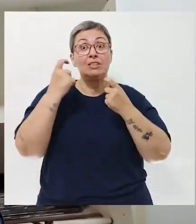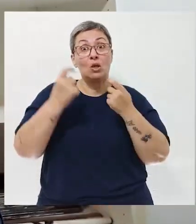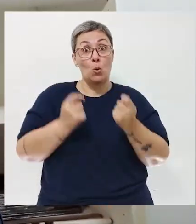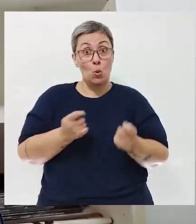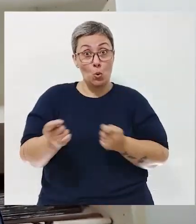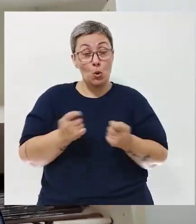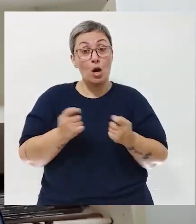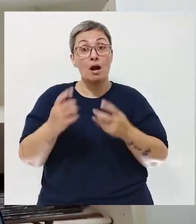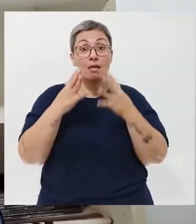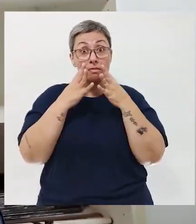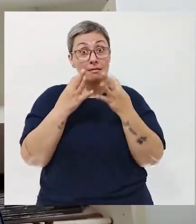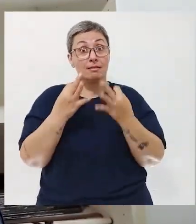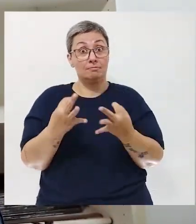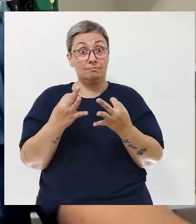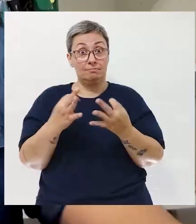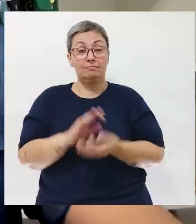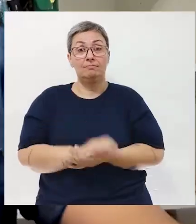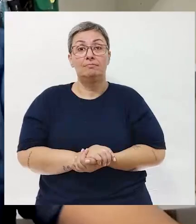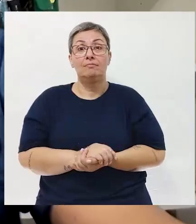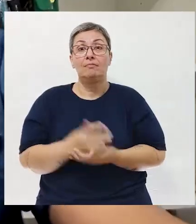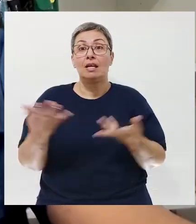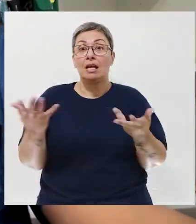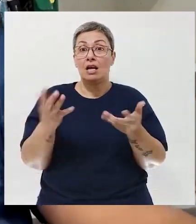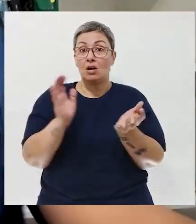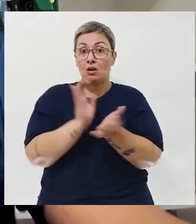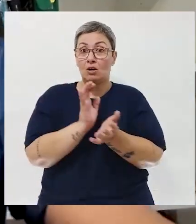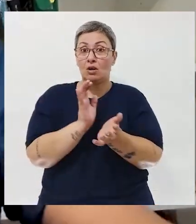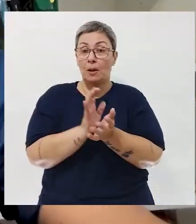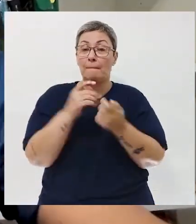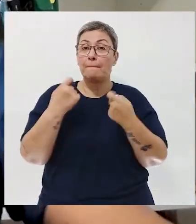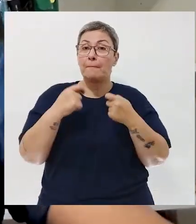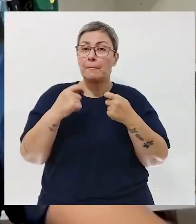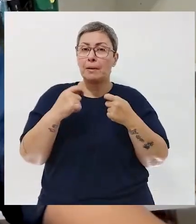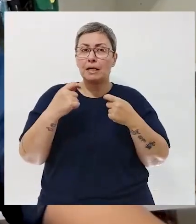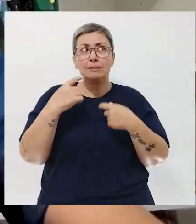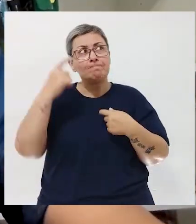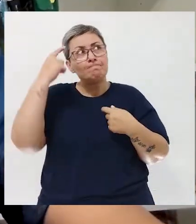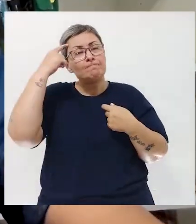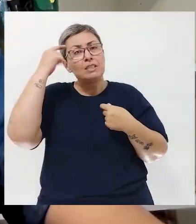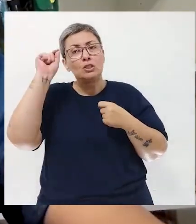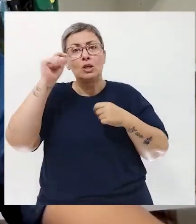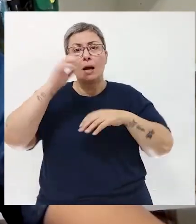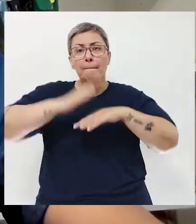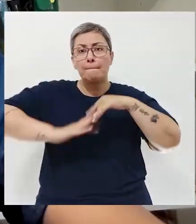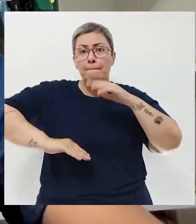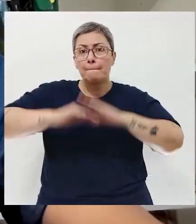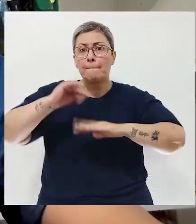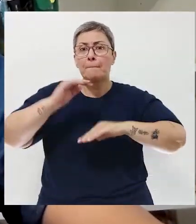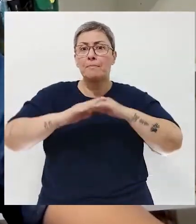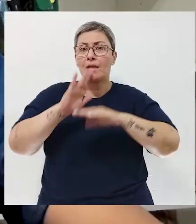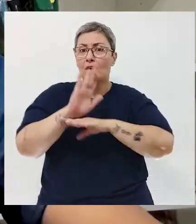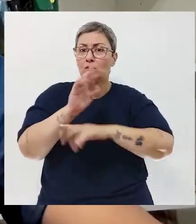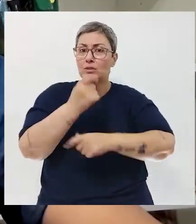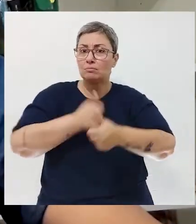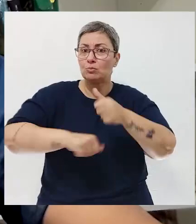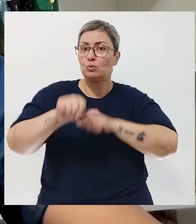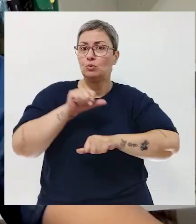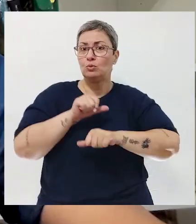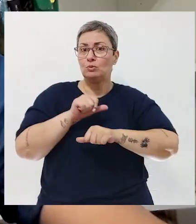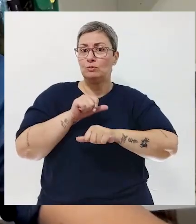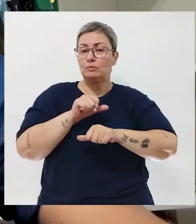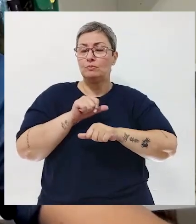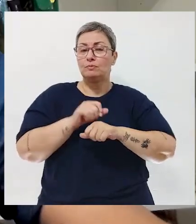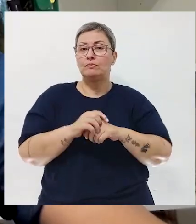economia, pessoal. Vamos prestar atenção? Pessoal, temos que pensar em ações que ajudem nessa mudança.